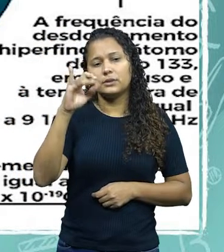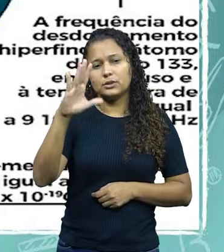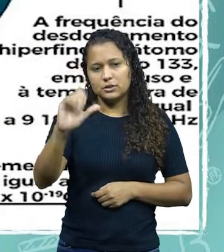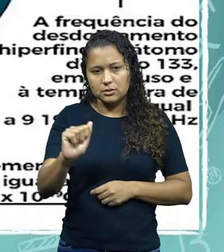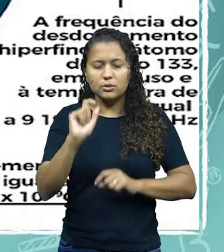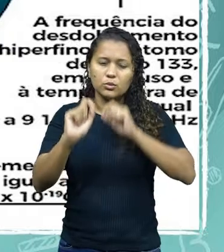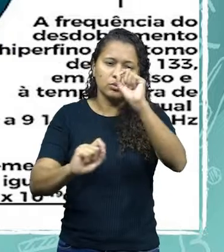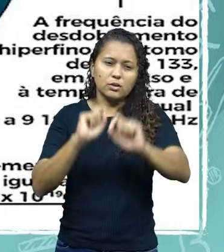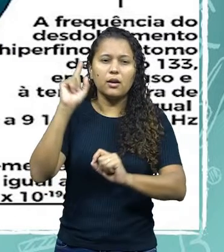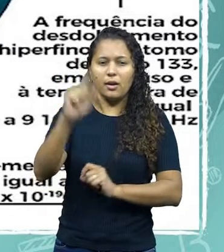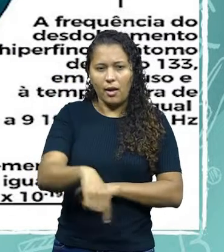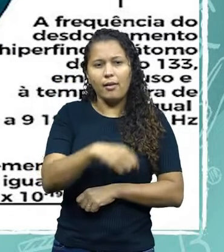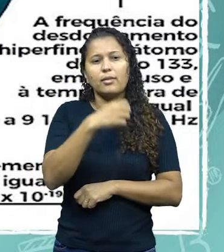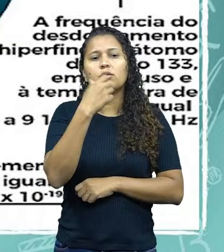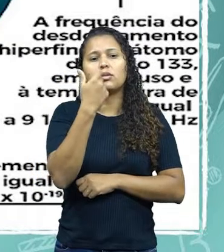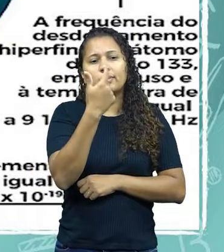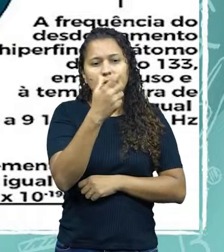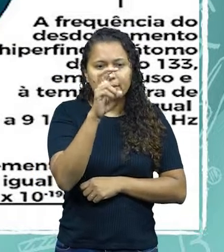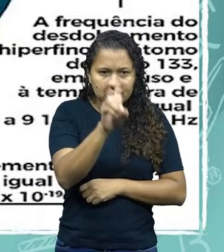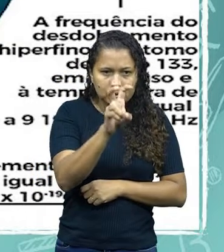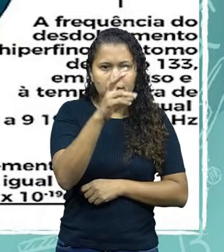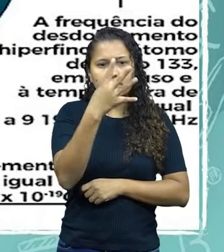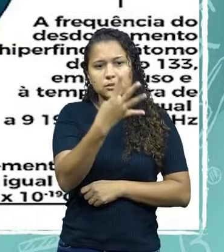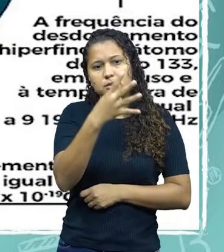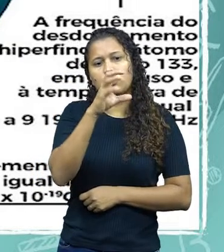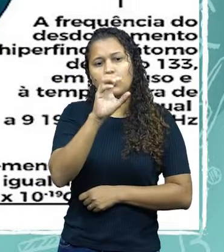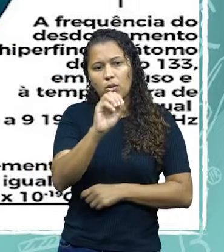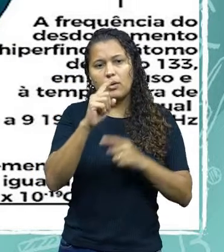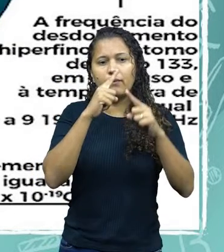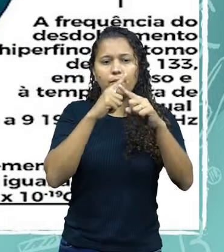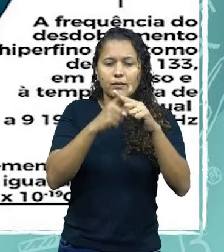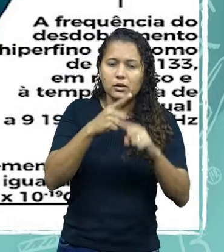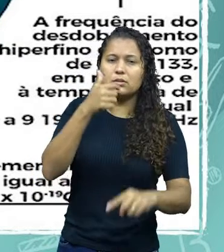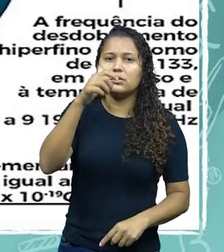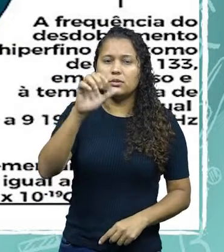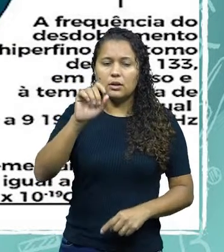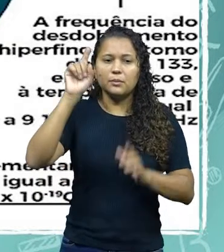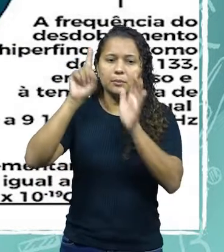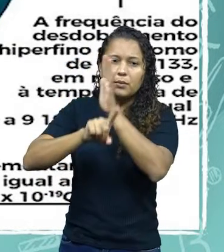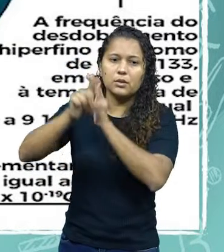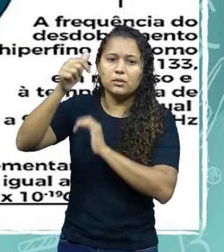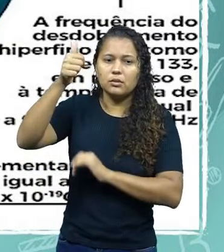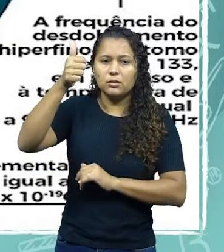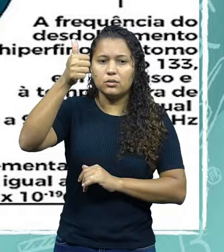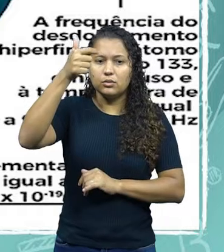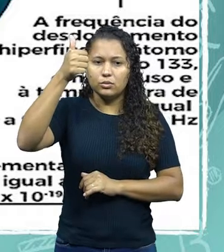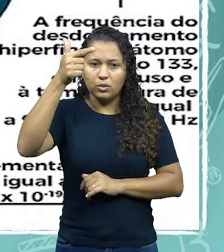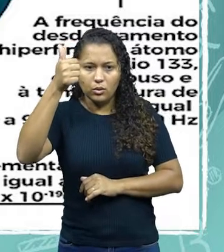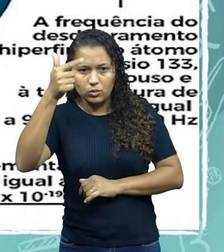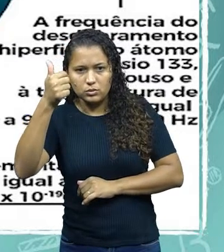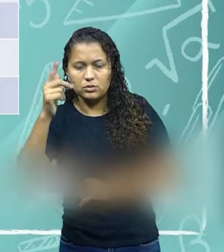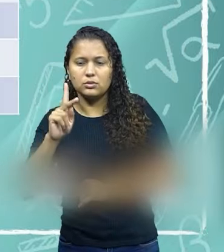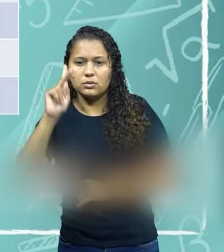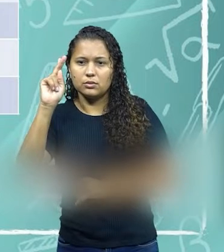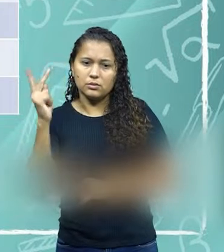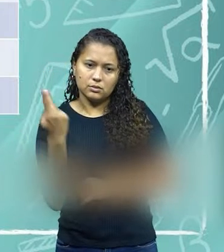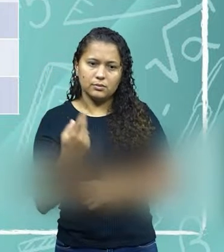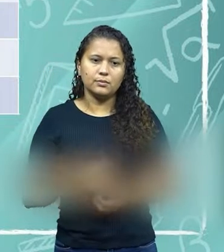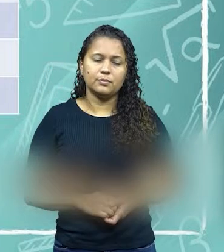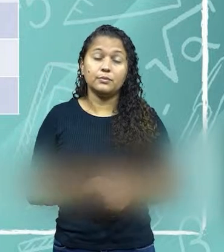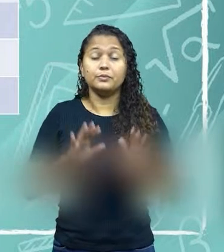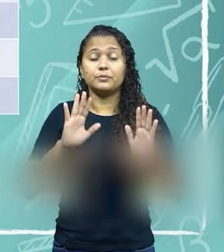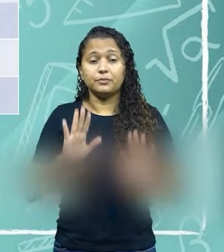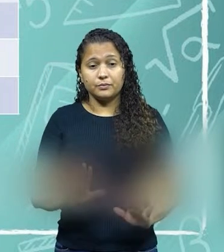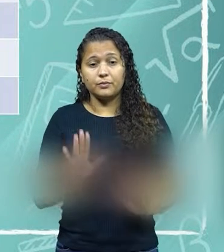540 vezes 10 a 12 Hz, né? E a candela é igual a 683. Bom, continuando. As